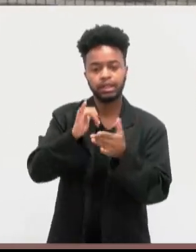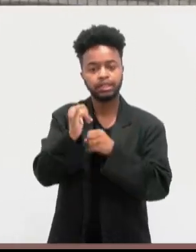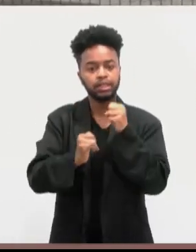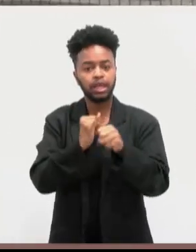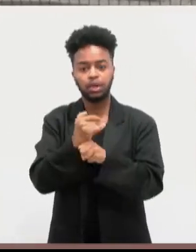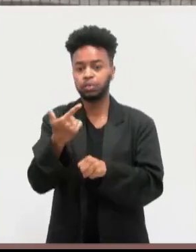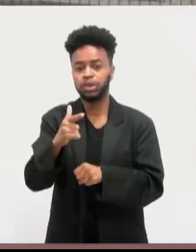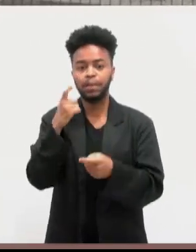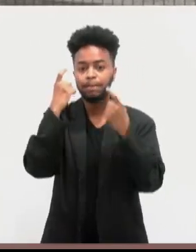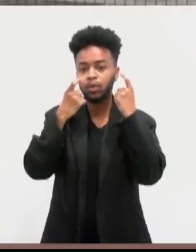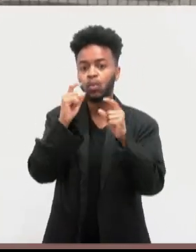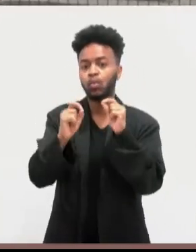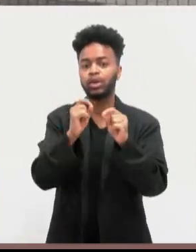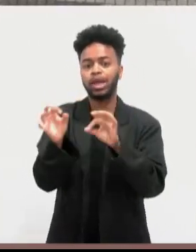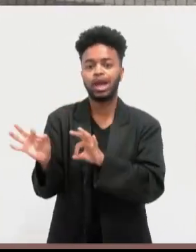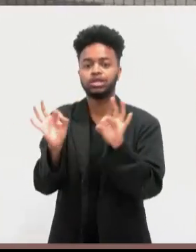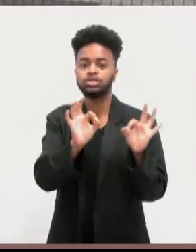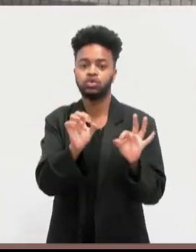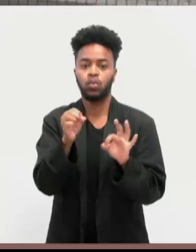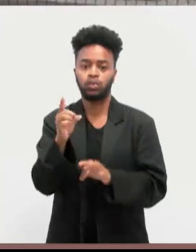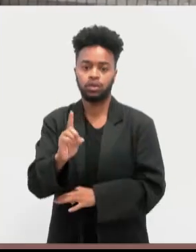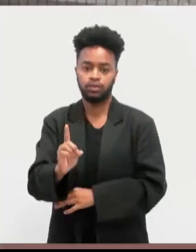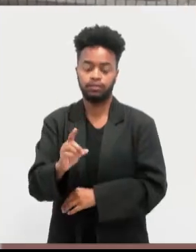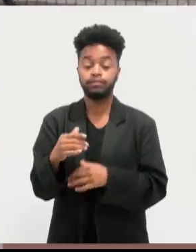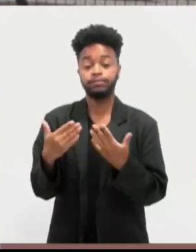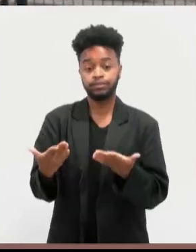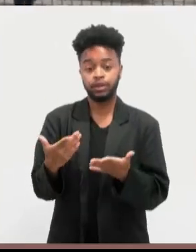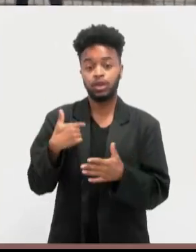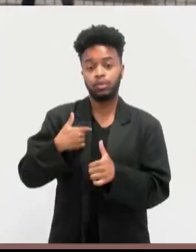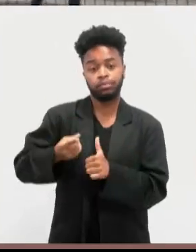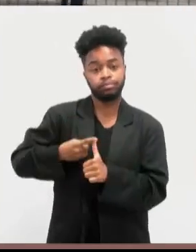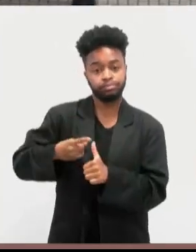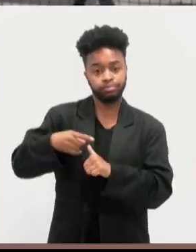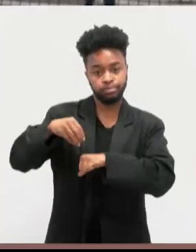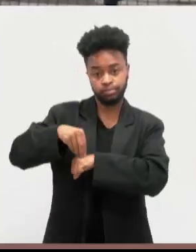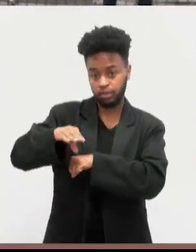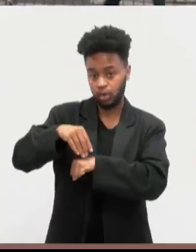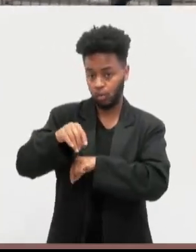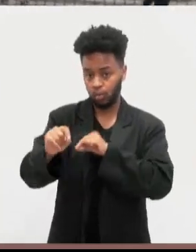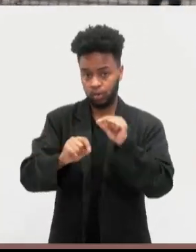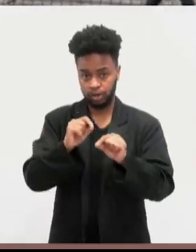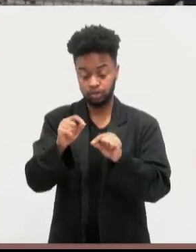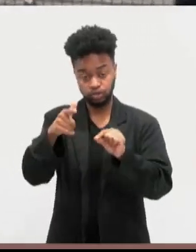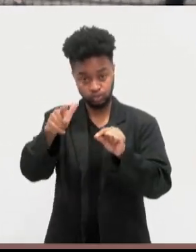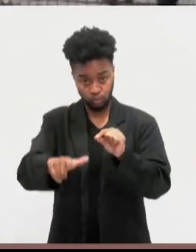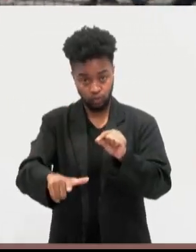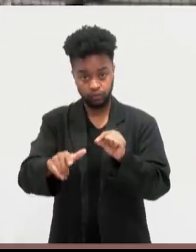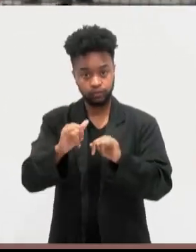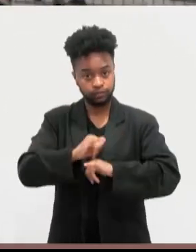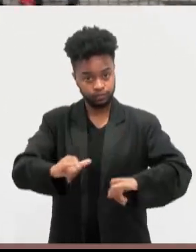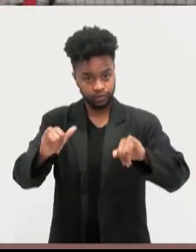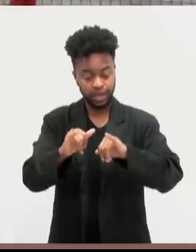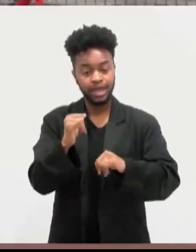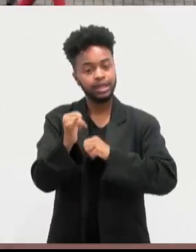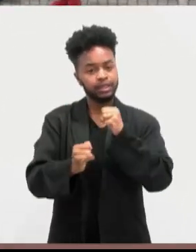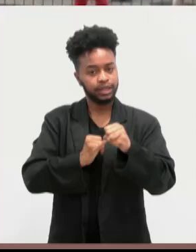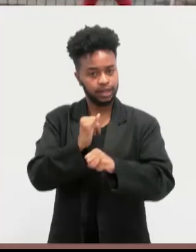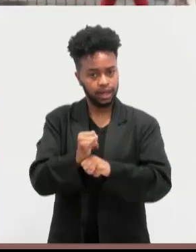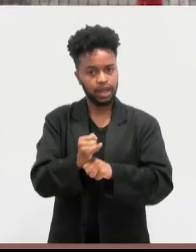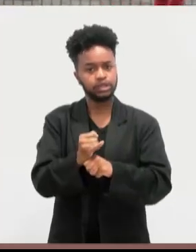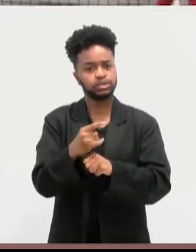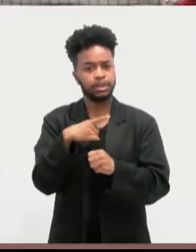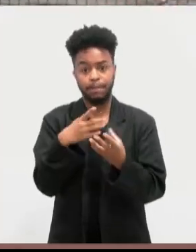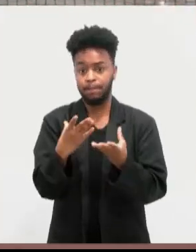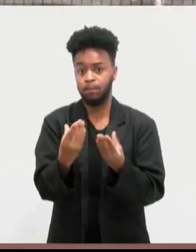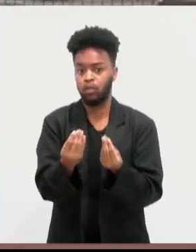preocupar com o que eles estão acessando ou não. Então, a minha primeira recomendação, de novo, a internet é uma área muito pantanosa hoje em